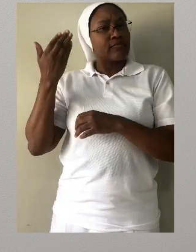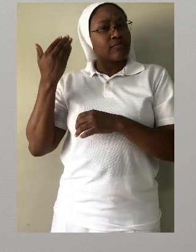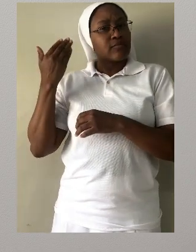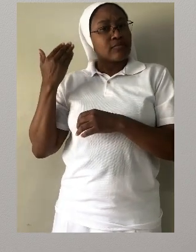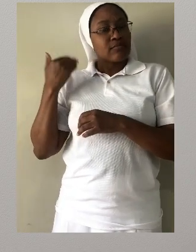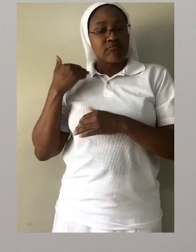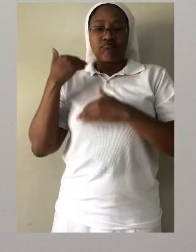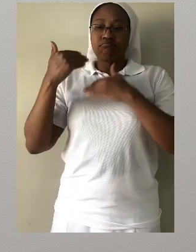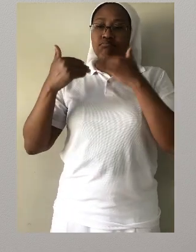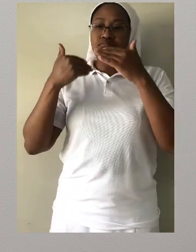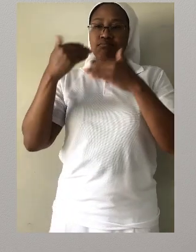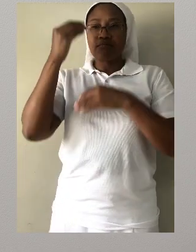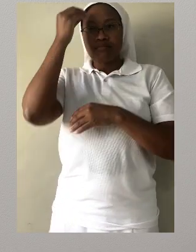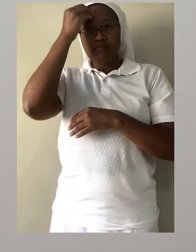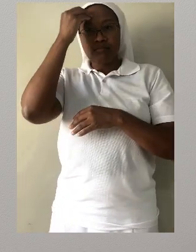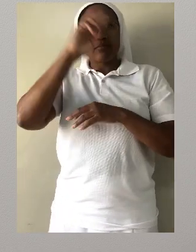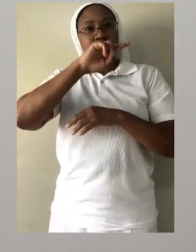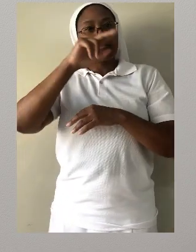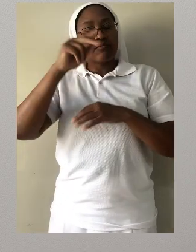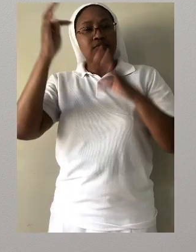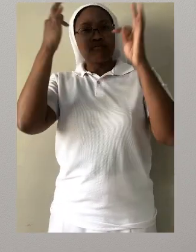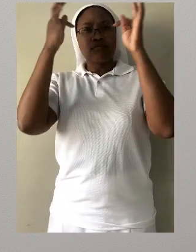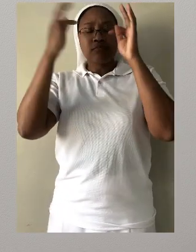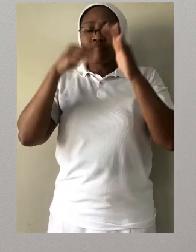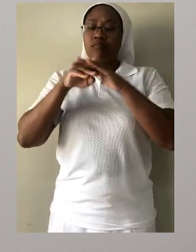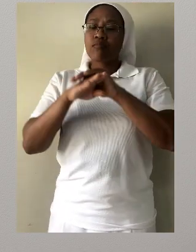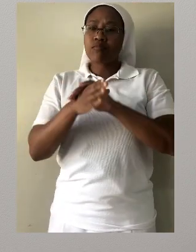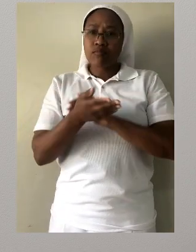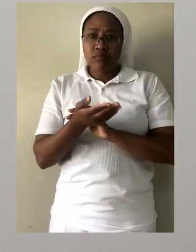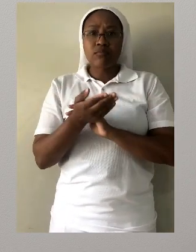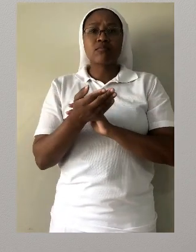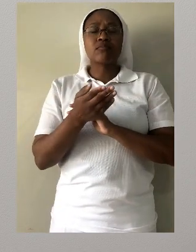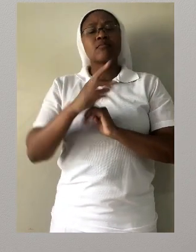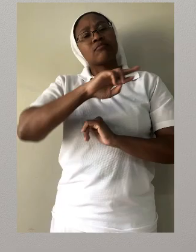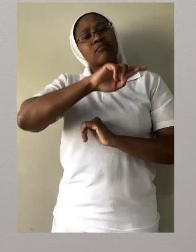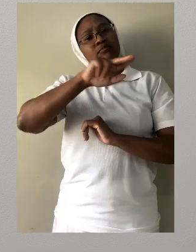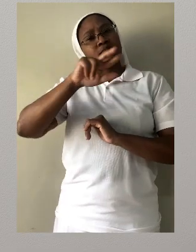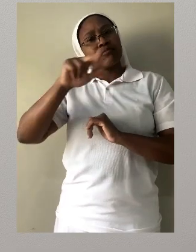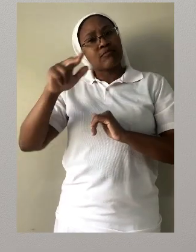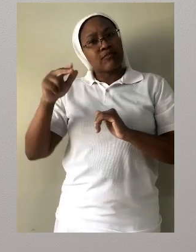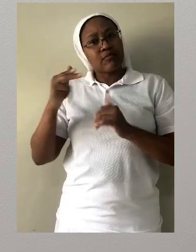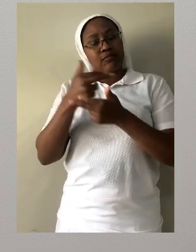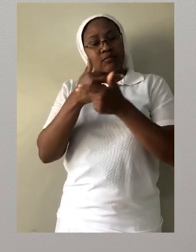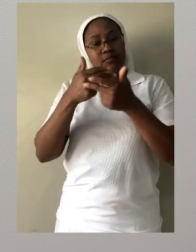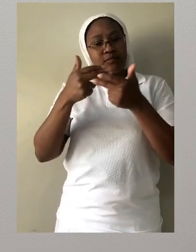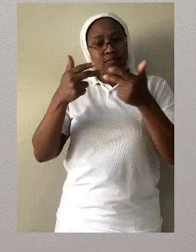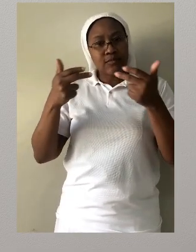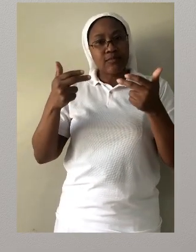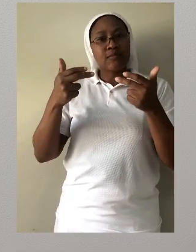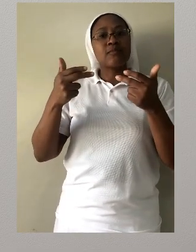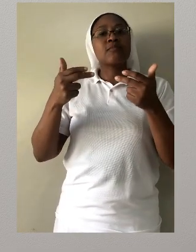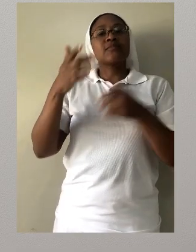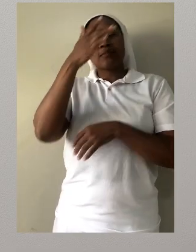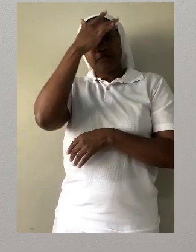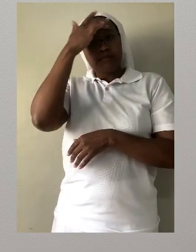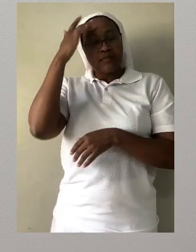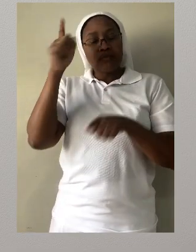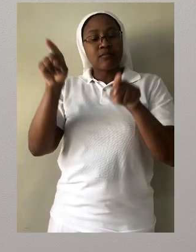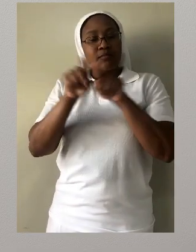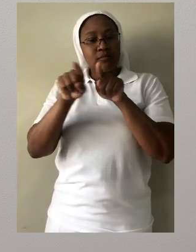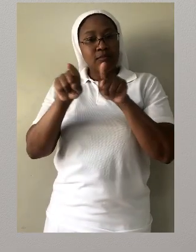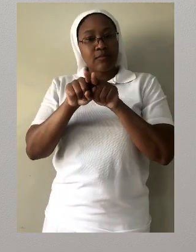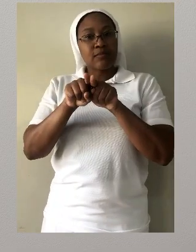1000 anos, passou pela evolução de pensamentos, teologia, costumes, muitas e muitas pessoas